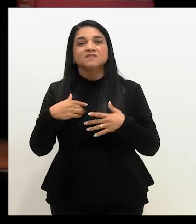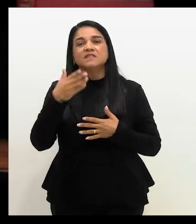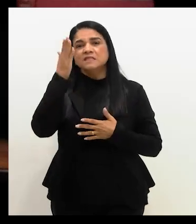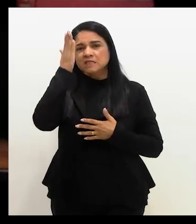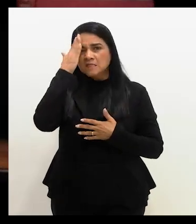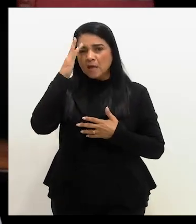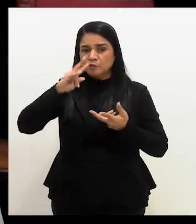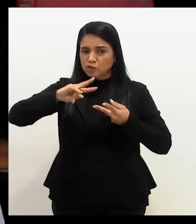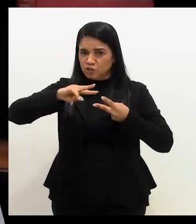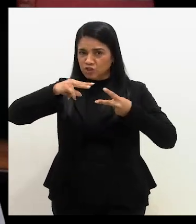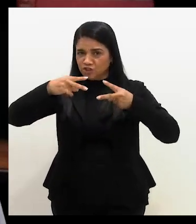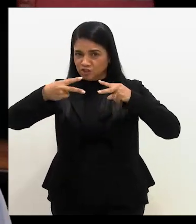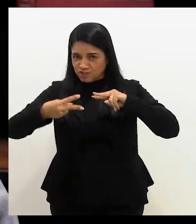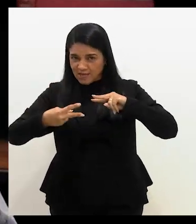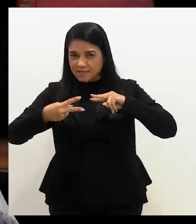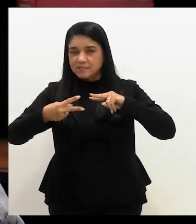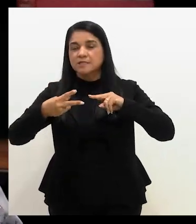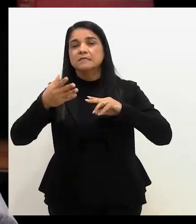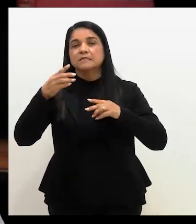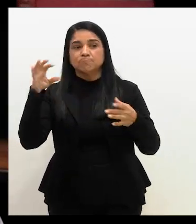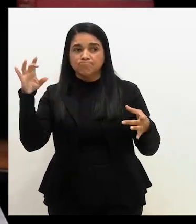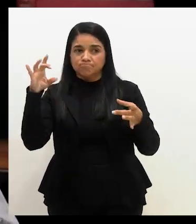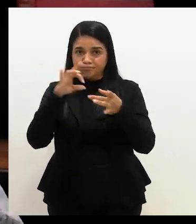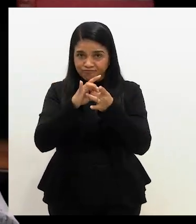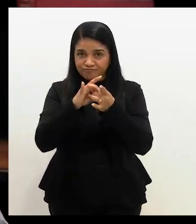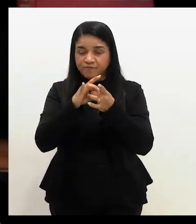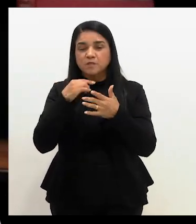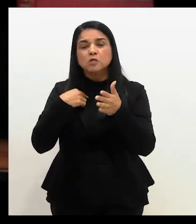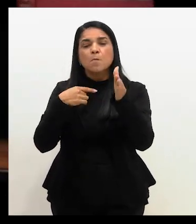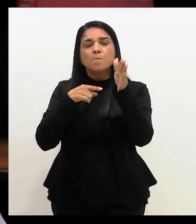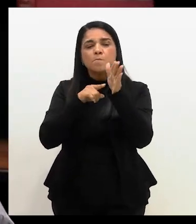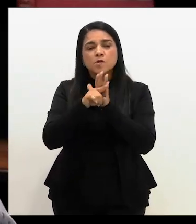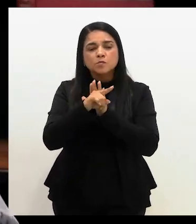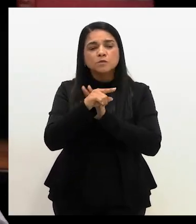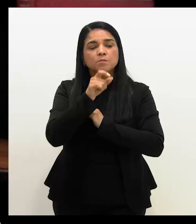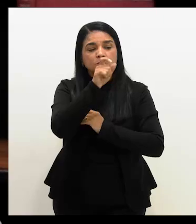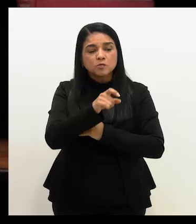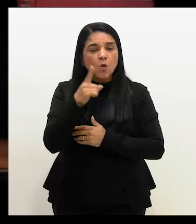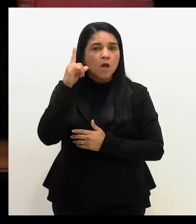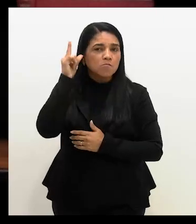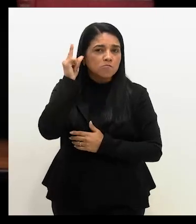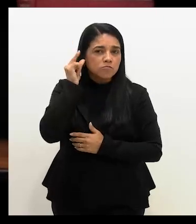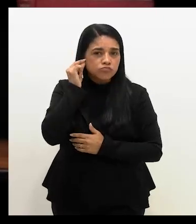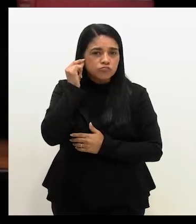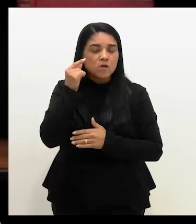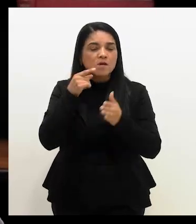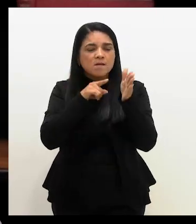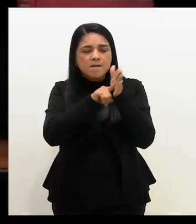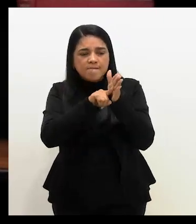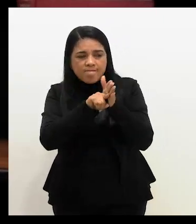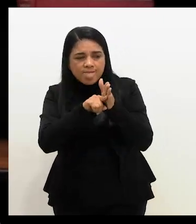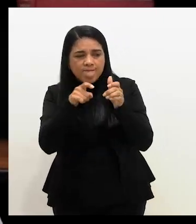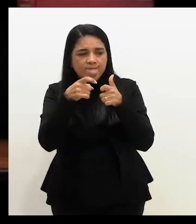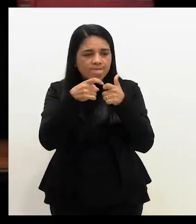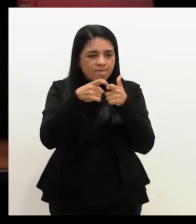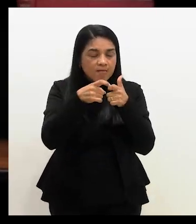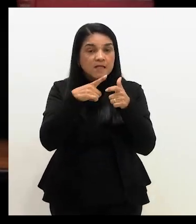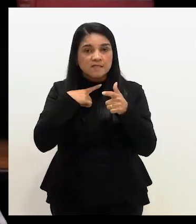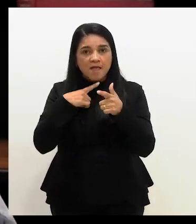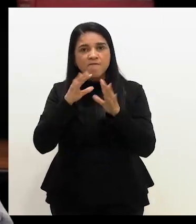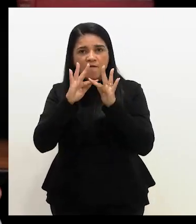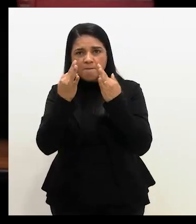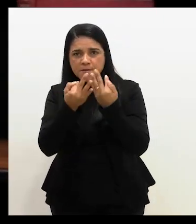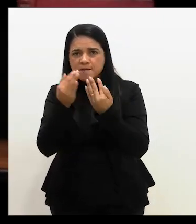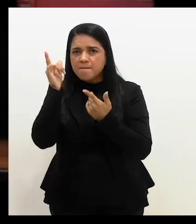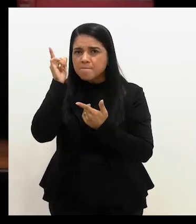Então, a gente sabe que isso tem muito a ver com a questão genética. Então, toda vez que a gente indaga uma pessoa com perda auditiva, a gente pergunta sobre a questão da anamnese,